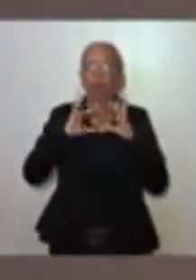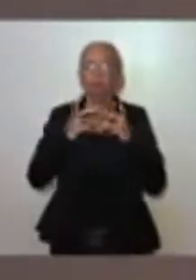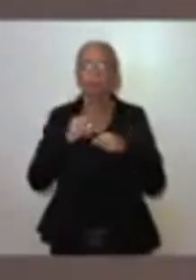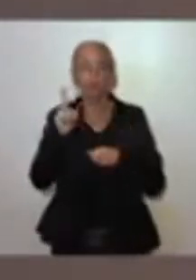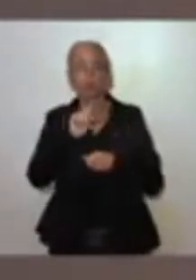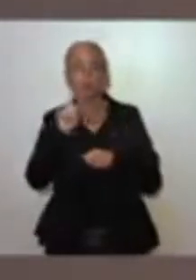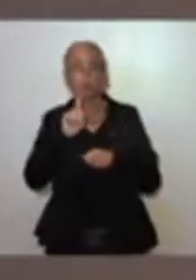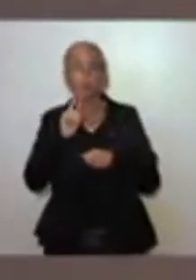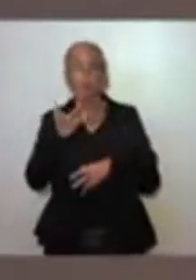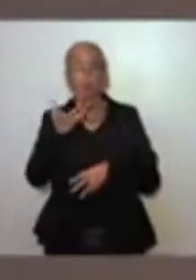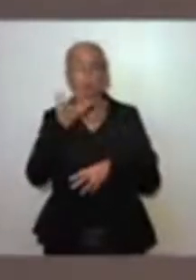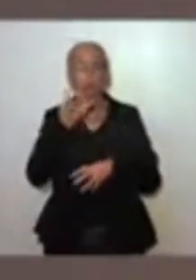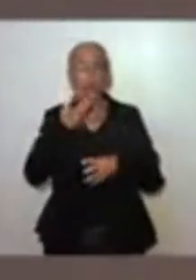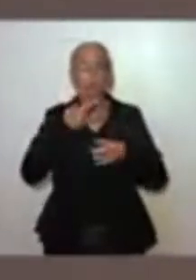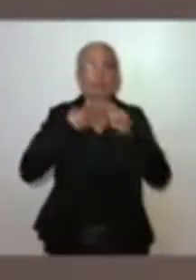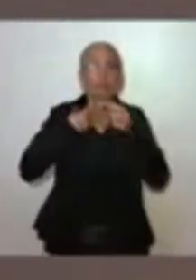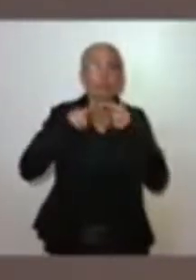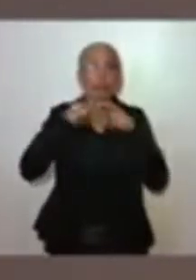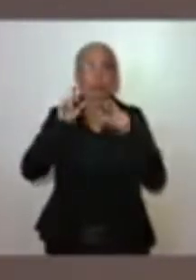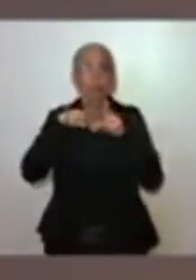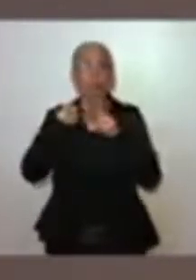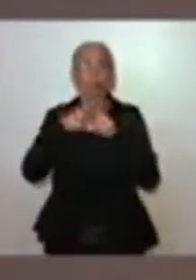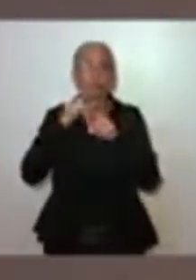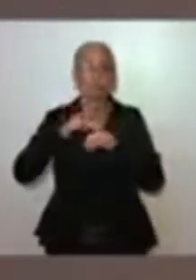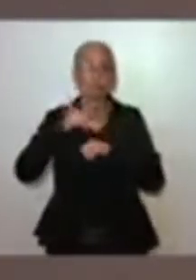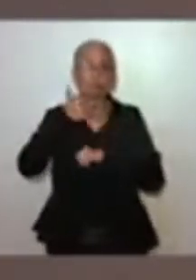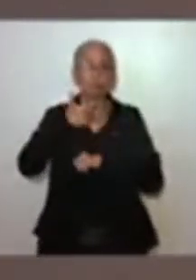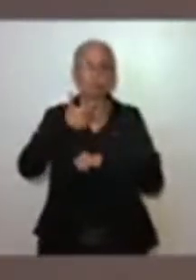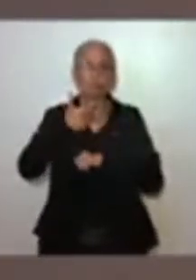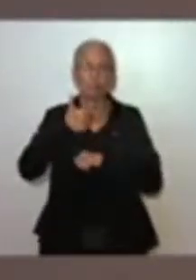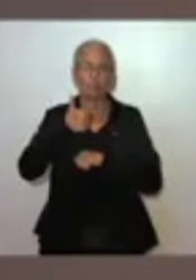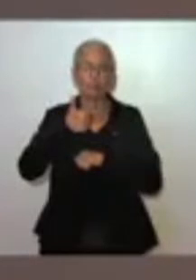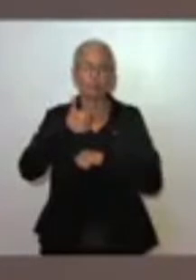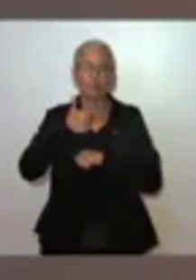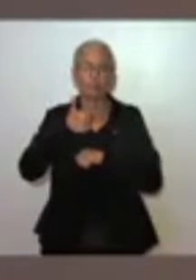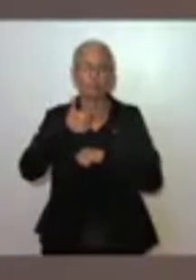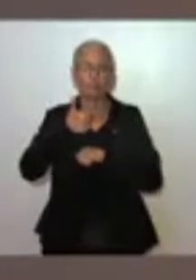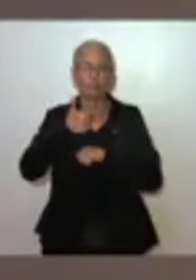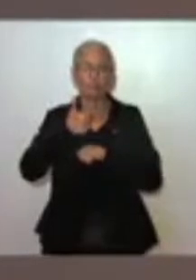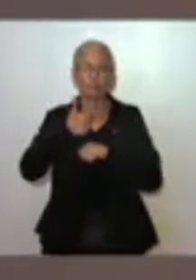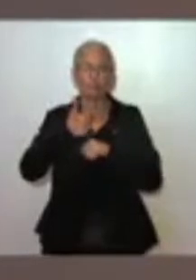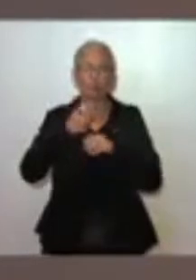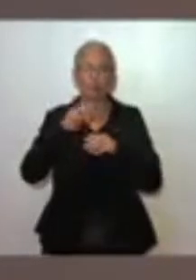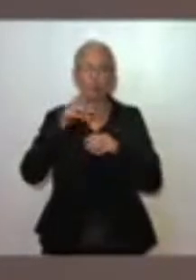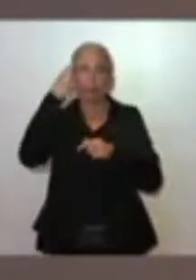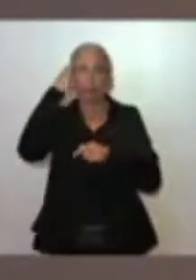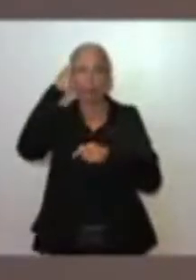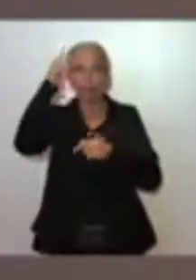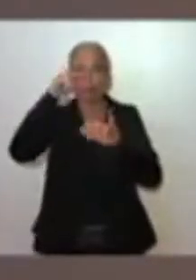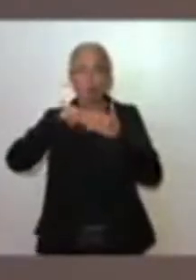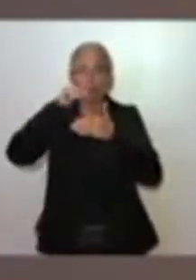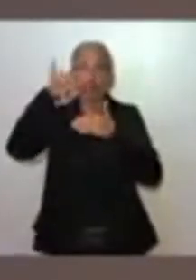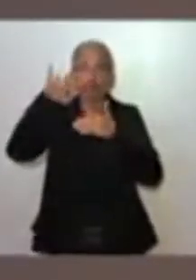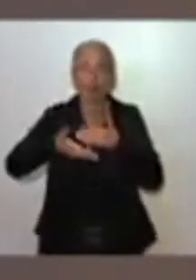terão sempre mais e melhor pensa em fora da caixa procure Inovar